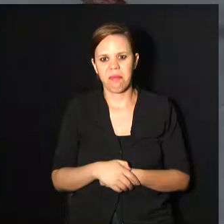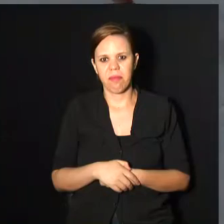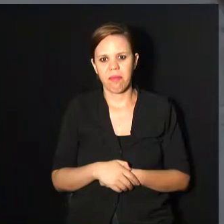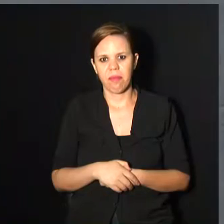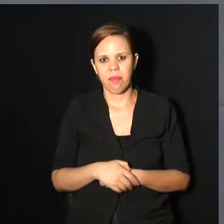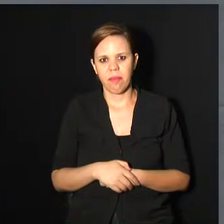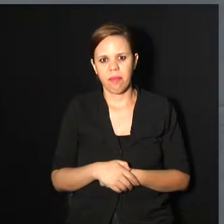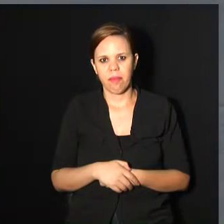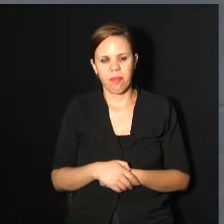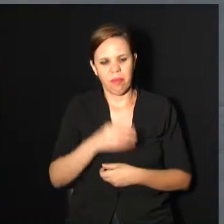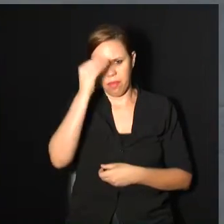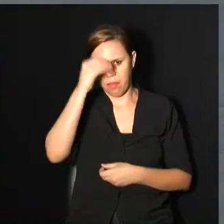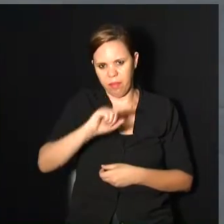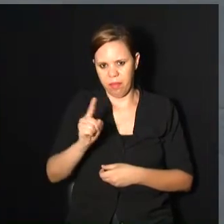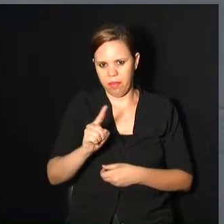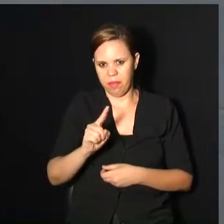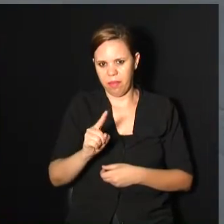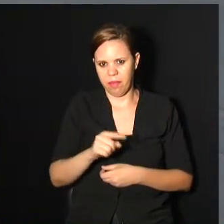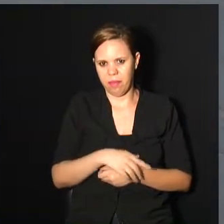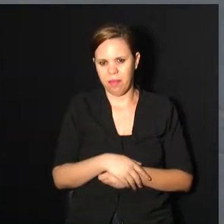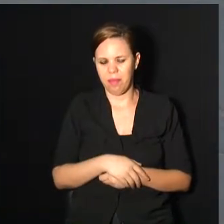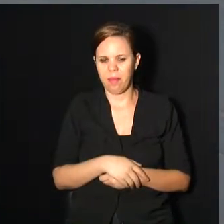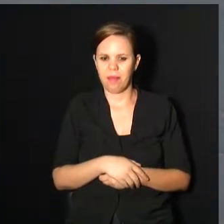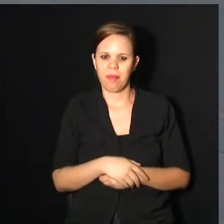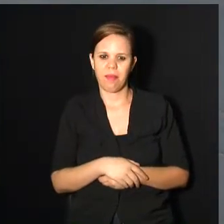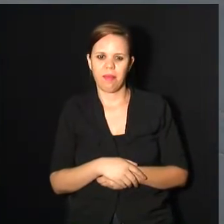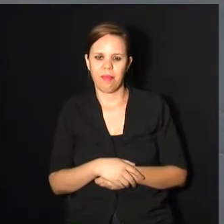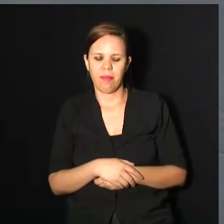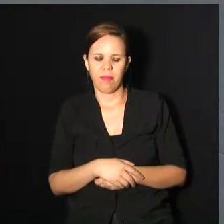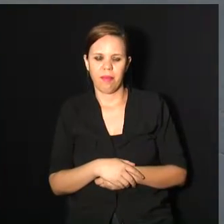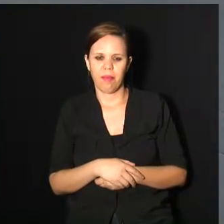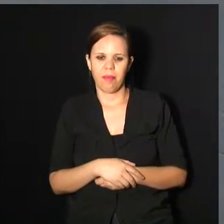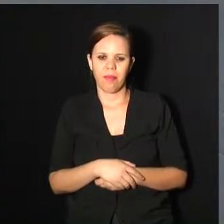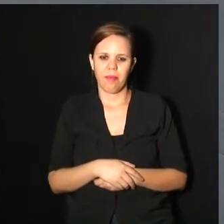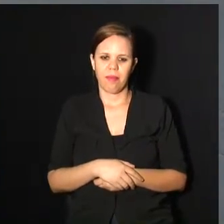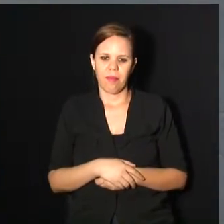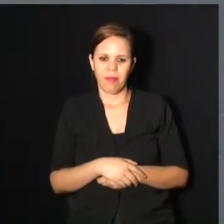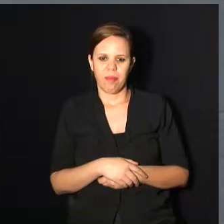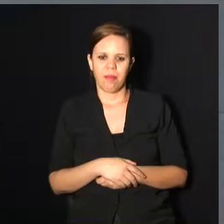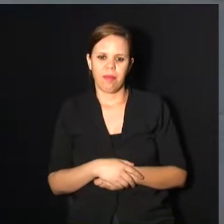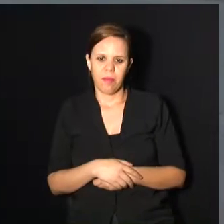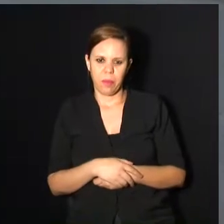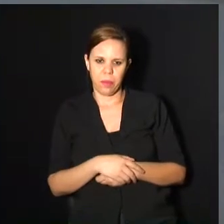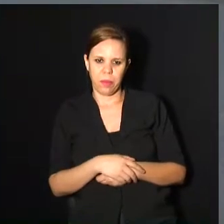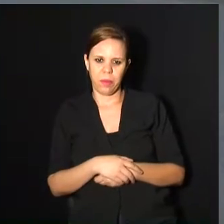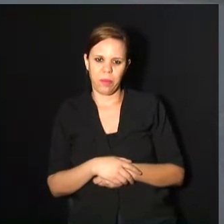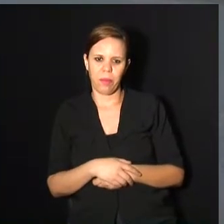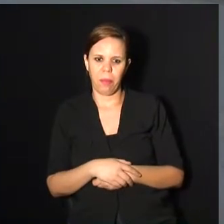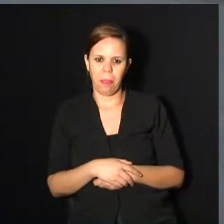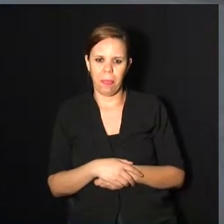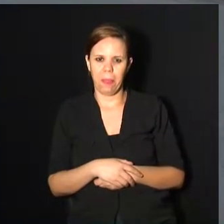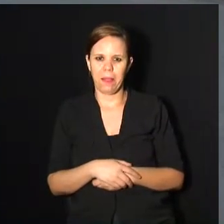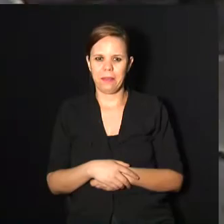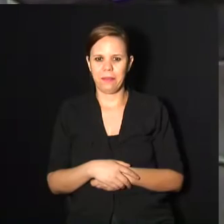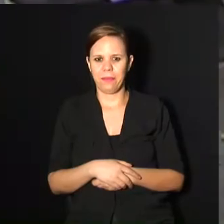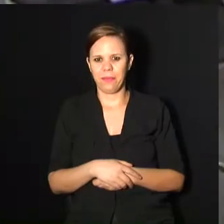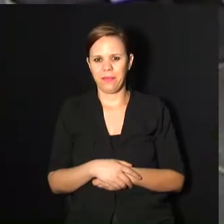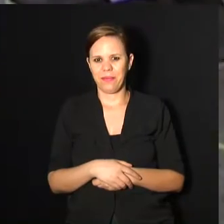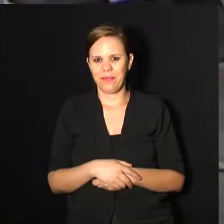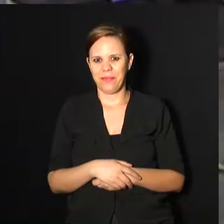A gente não desiste, vamos ver. Vamos ver. O brasileiro jamais desiste. Vai, vamos subir logo de uma vez. Espera aí.